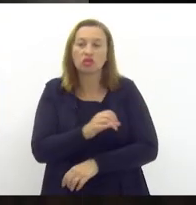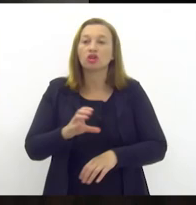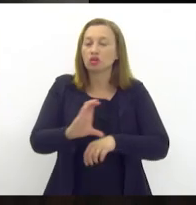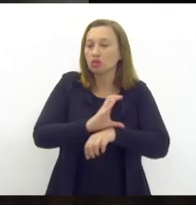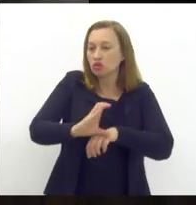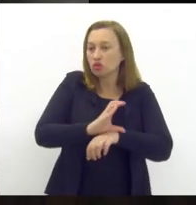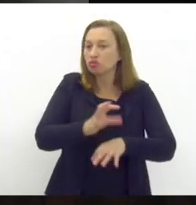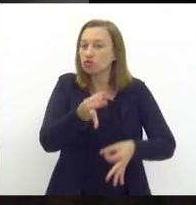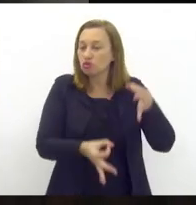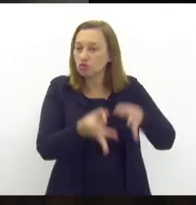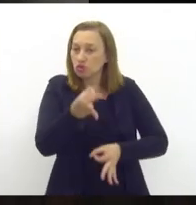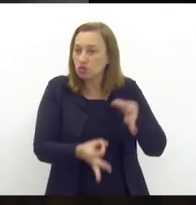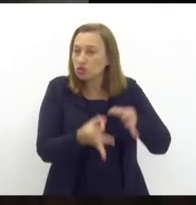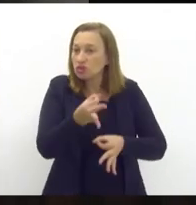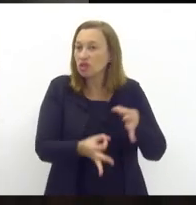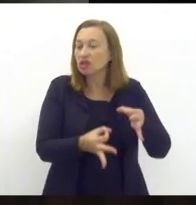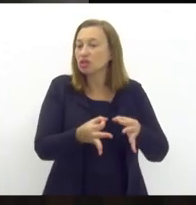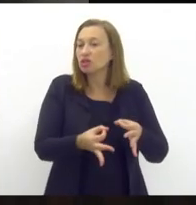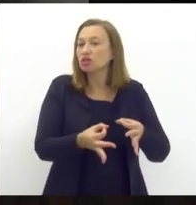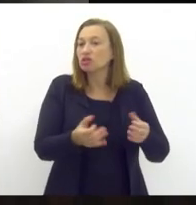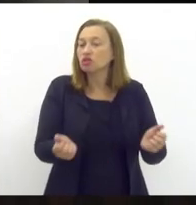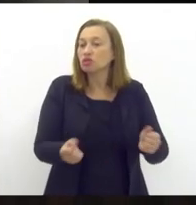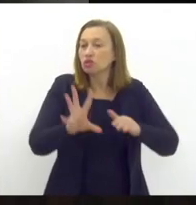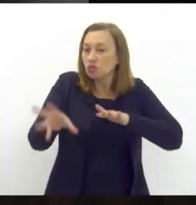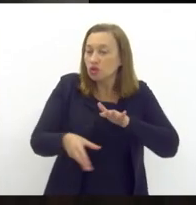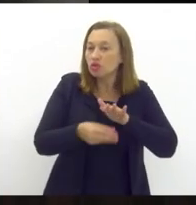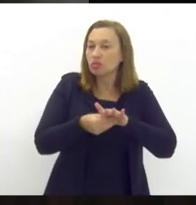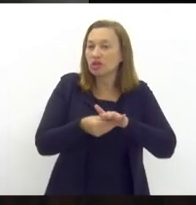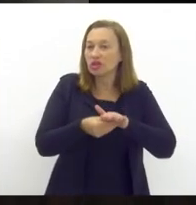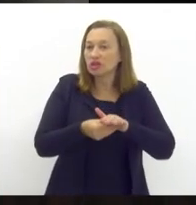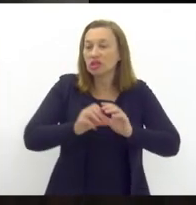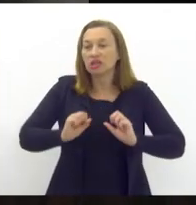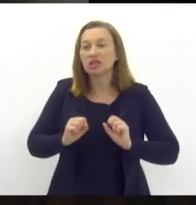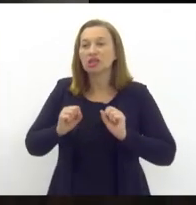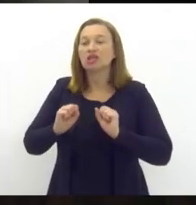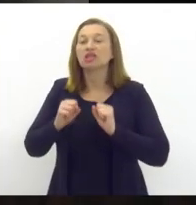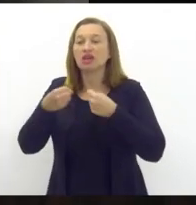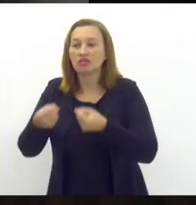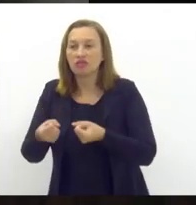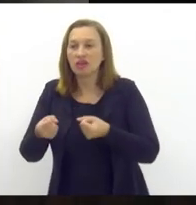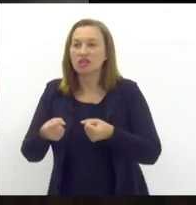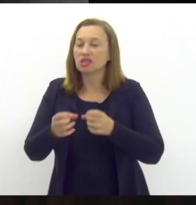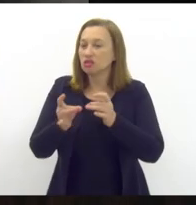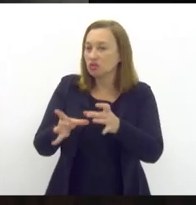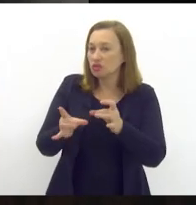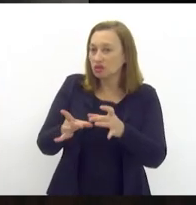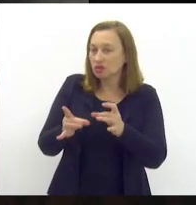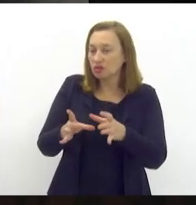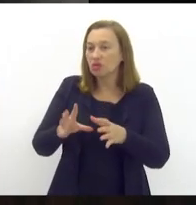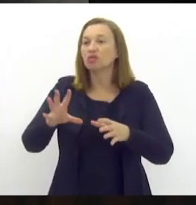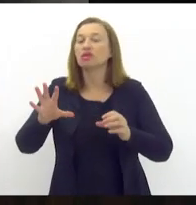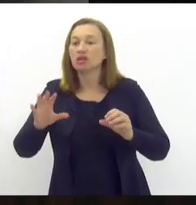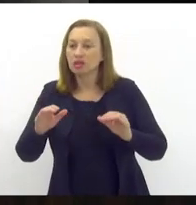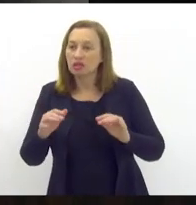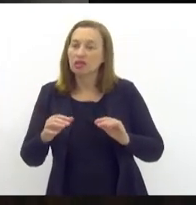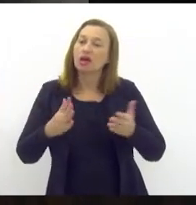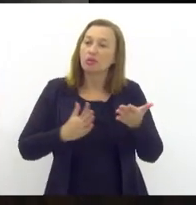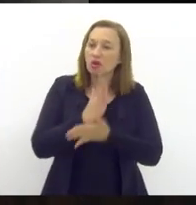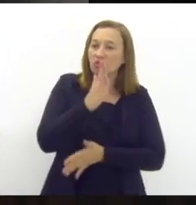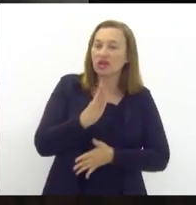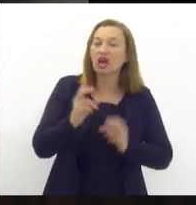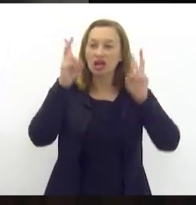Constituição e Justiça pela constitucionalidade com emenda, de Defesa do Consumidor favorável, de Segurança Pública e Assuntos de